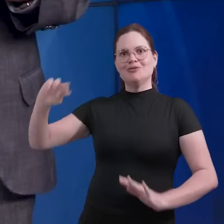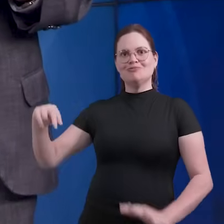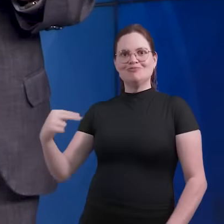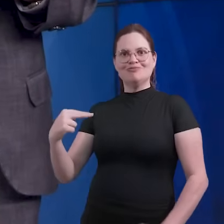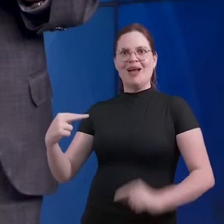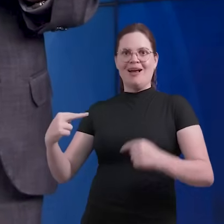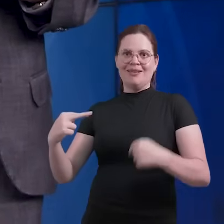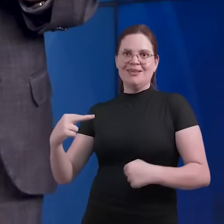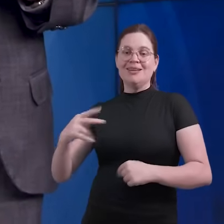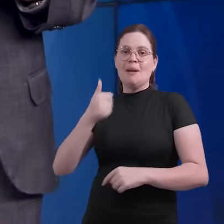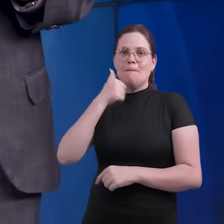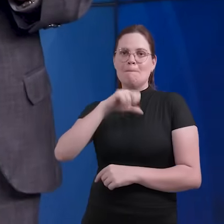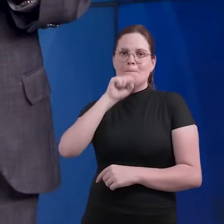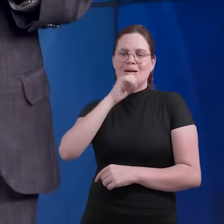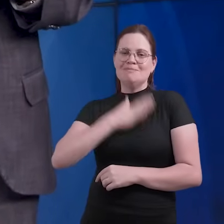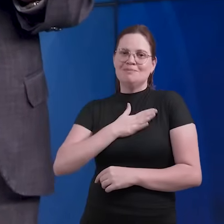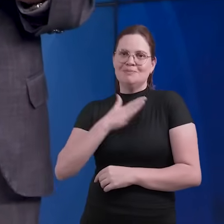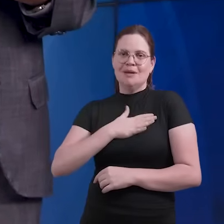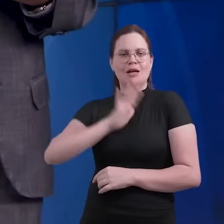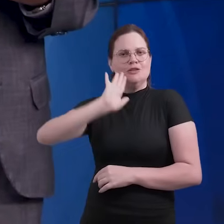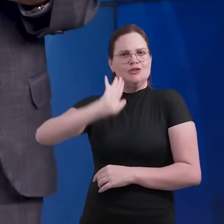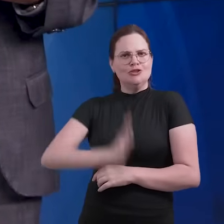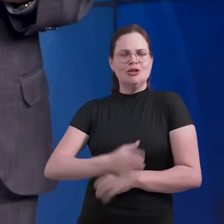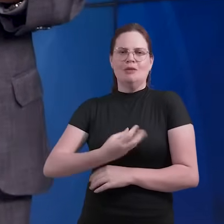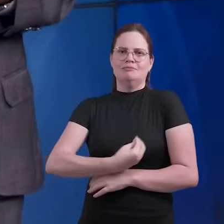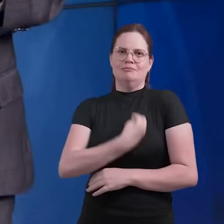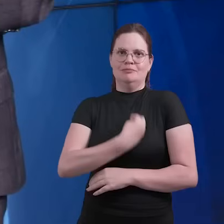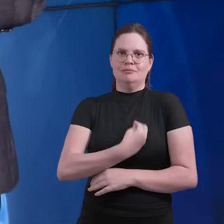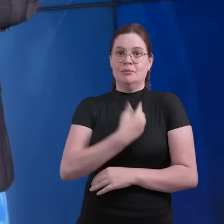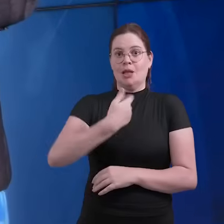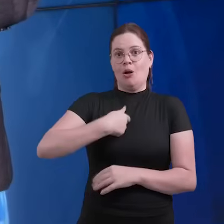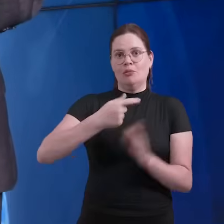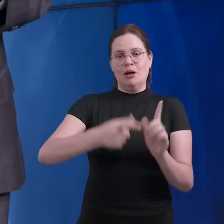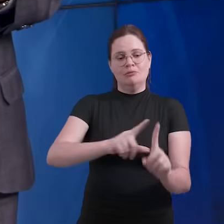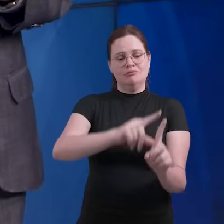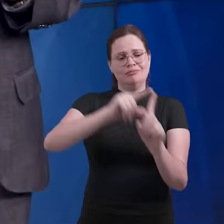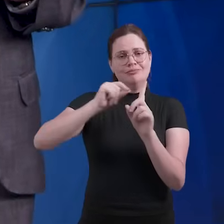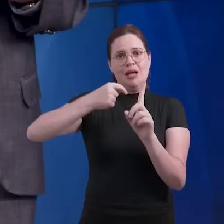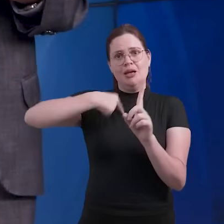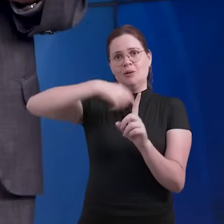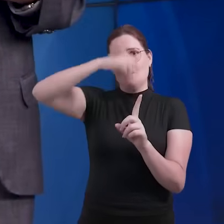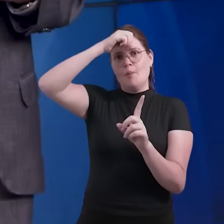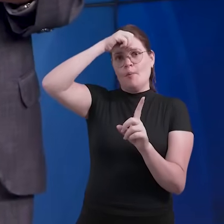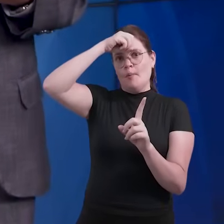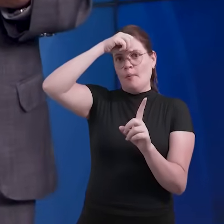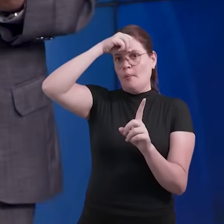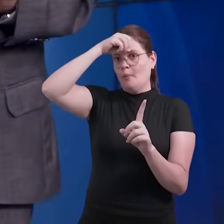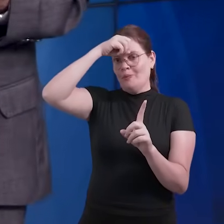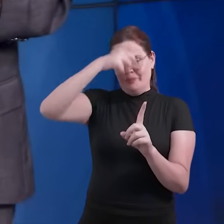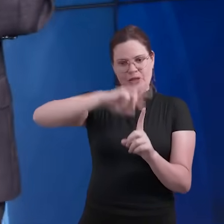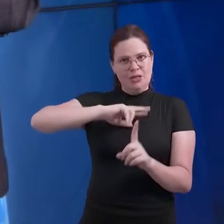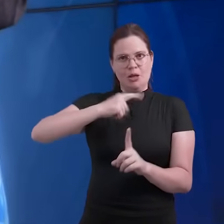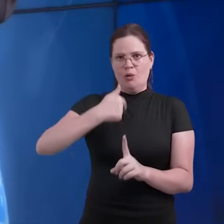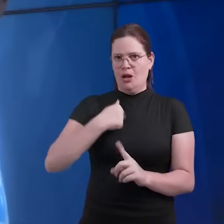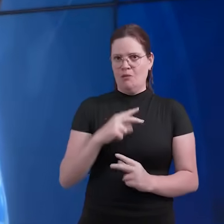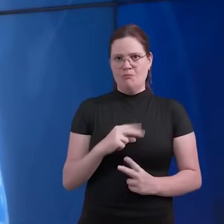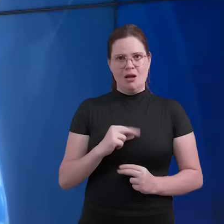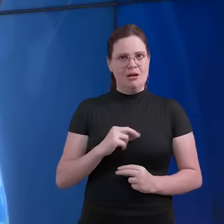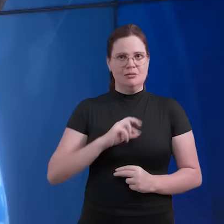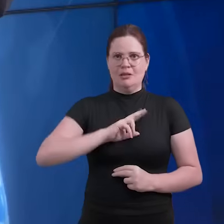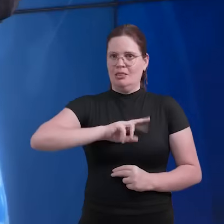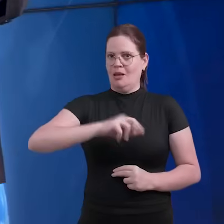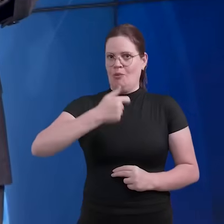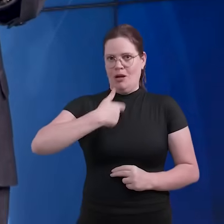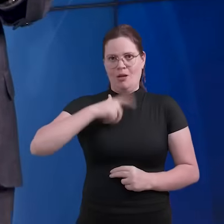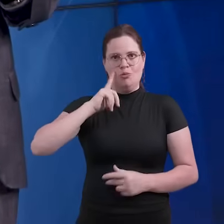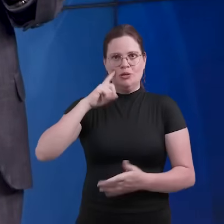homem desde o ventre, desde antes dele nascer. Ele não teve participação nenhuma, ele não teve mérito nenhum. O ato da salvação,